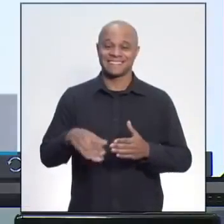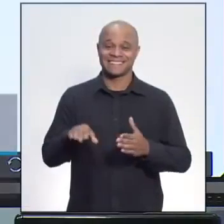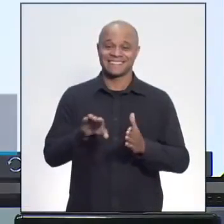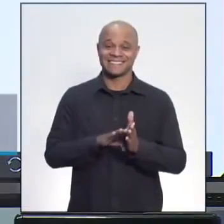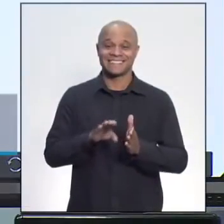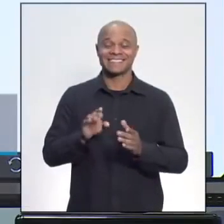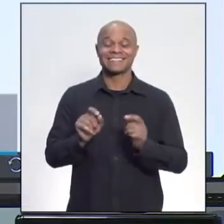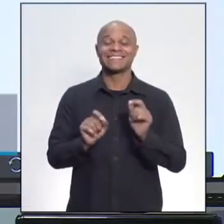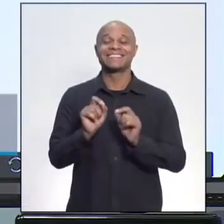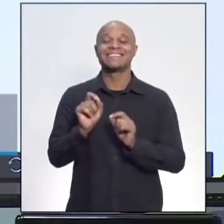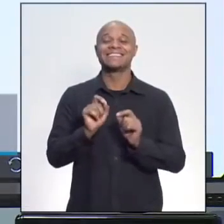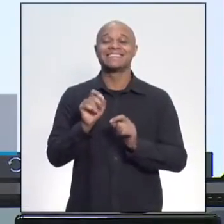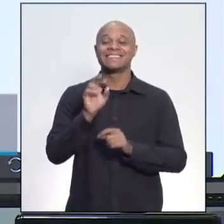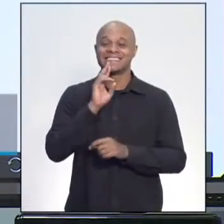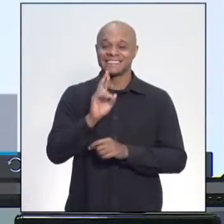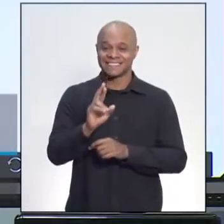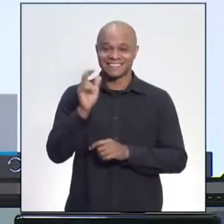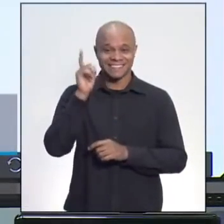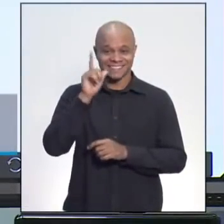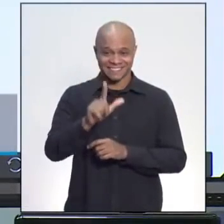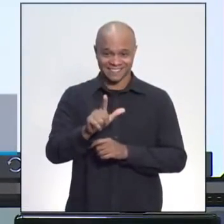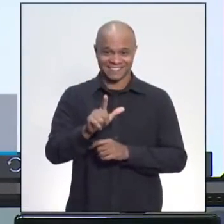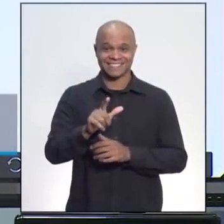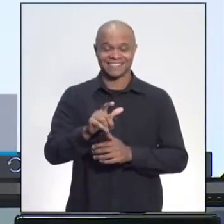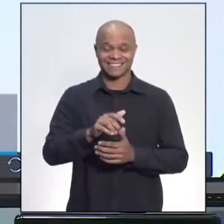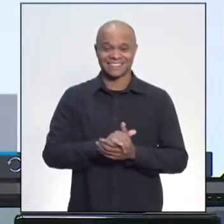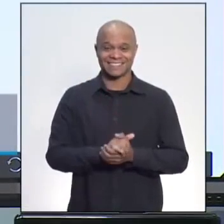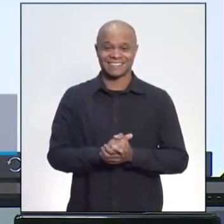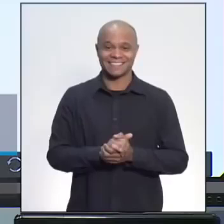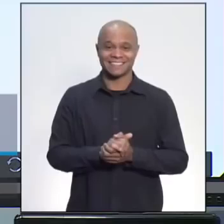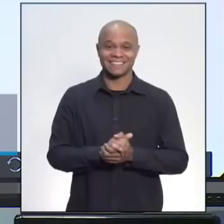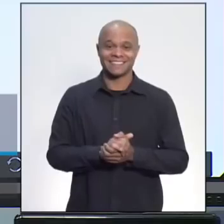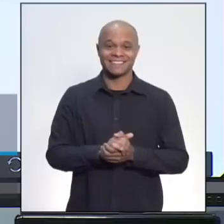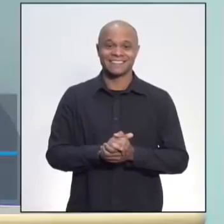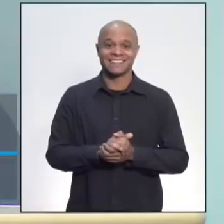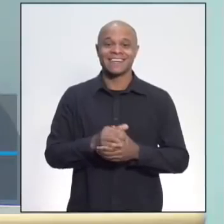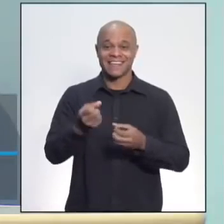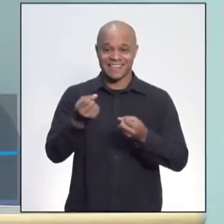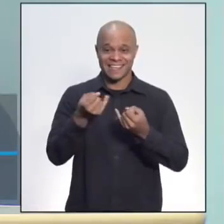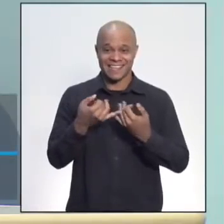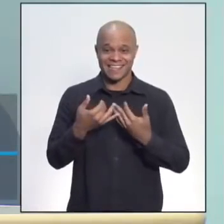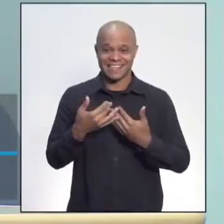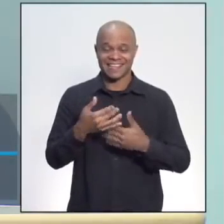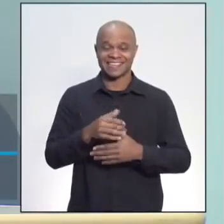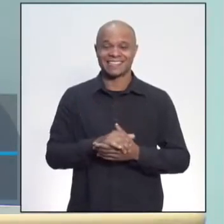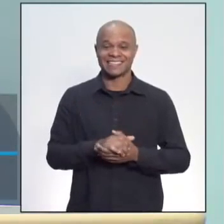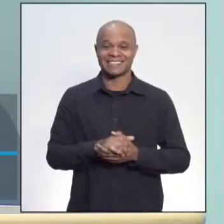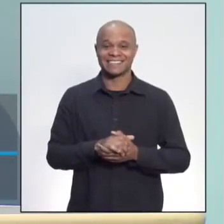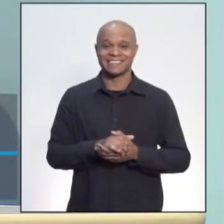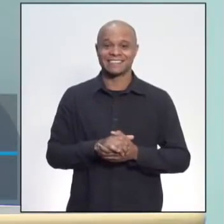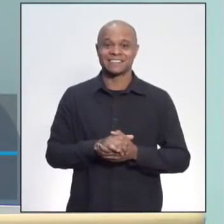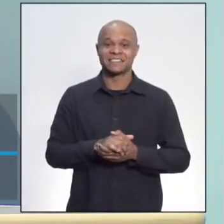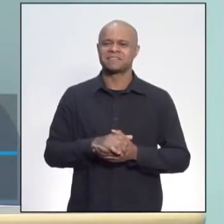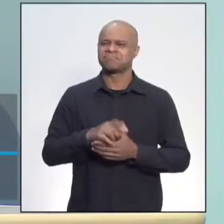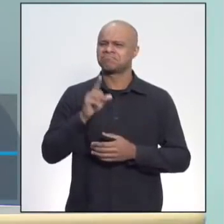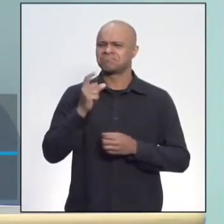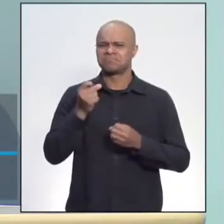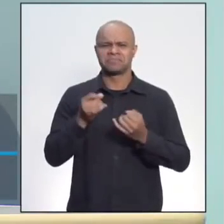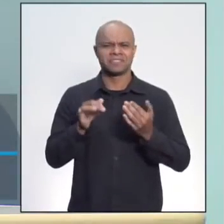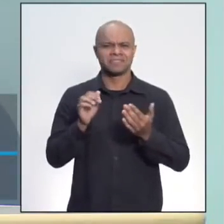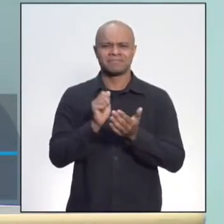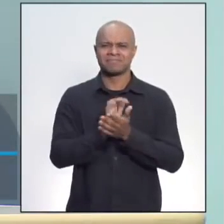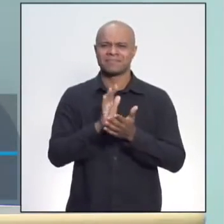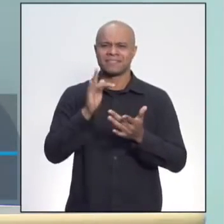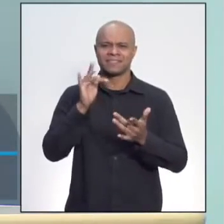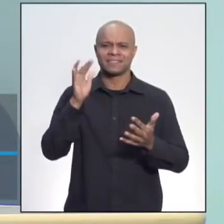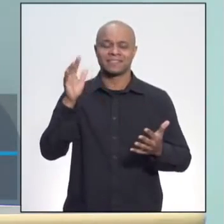Voltamos. E aí, professora Inês, eles conseguiram descobrir o valor do A nessa conta? Como foi? Conta para mim. Professora Roberta, a sua explicação está sendo